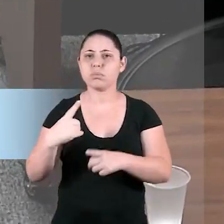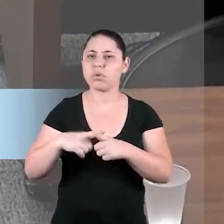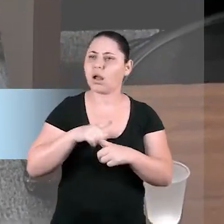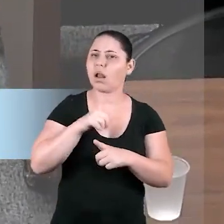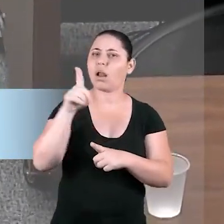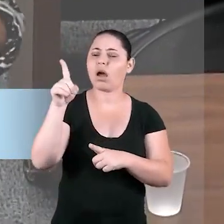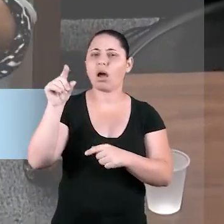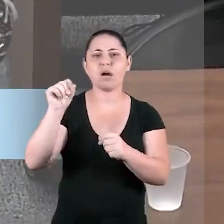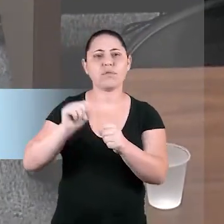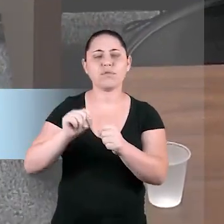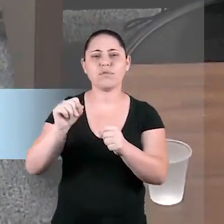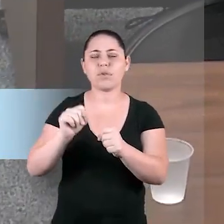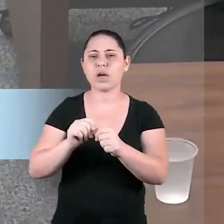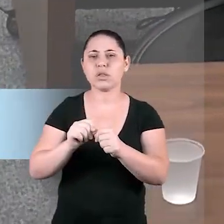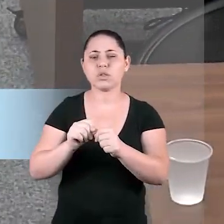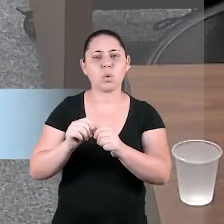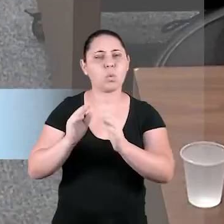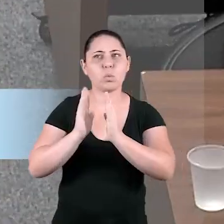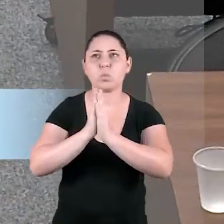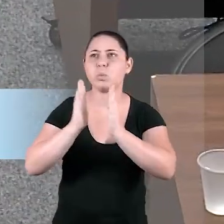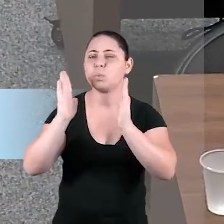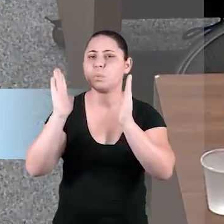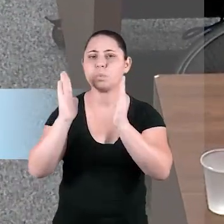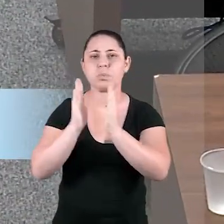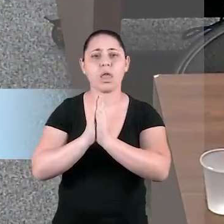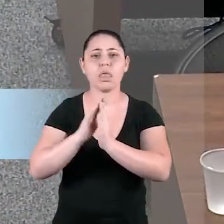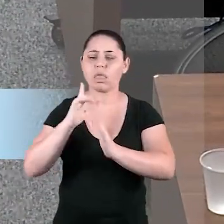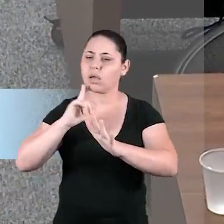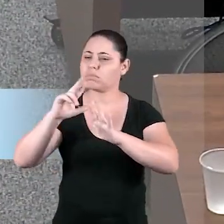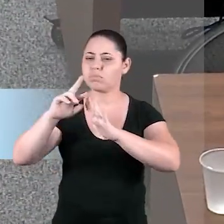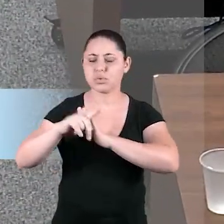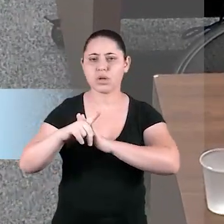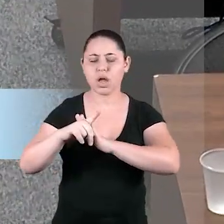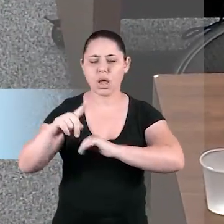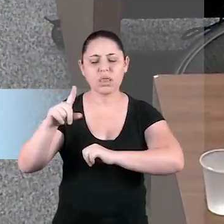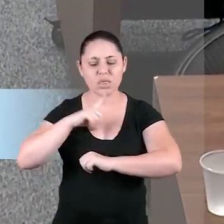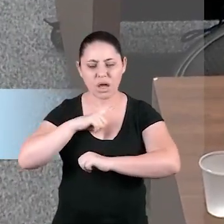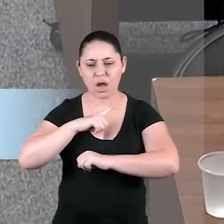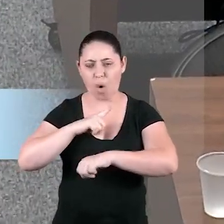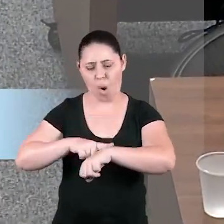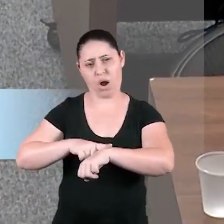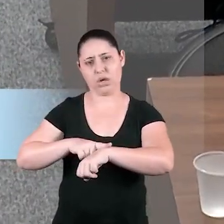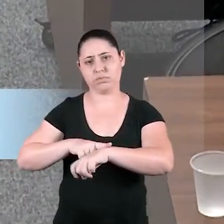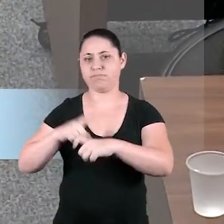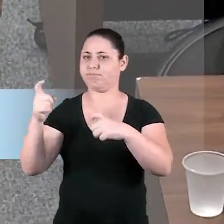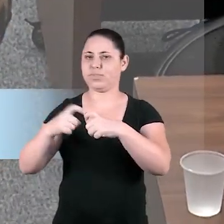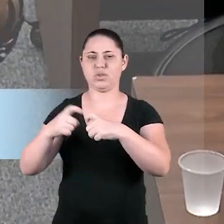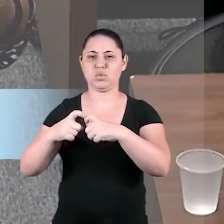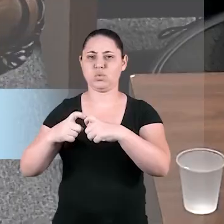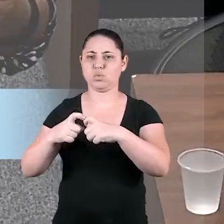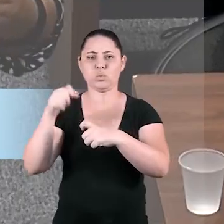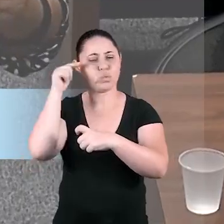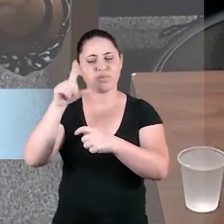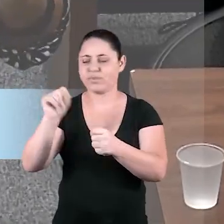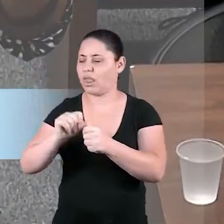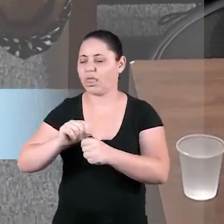de reza, de defumação. Então, tem umas coisas, porque tem um determinado momento que a medicina não consegue fazer mais